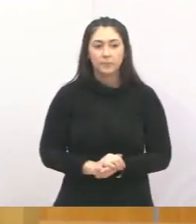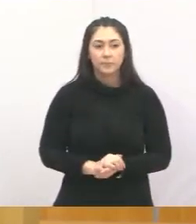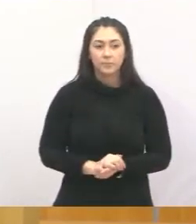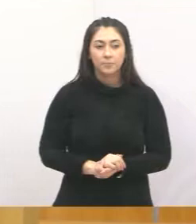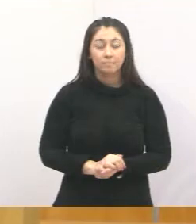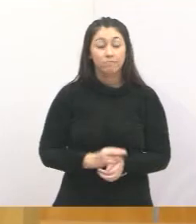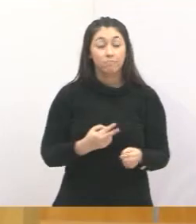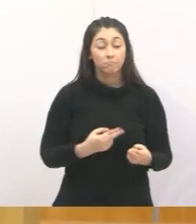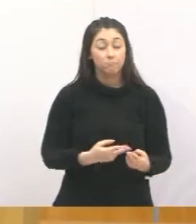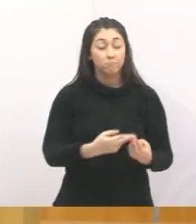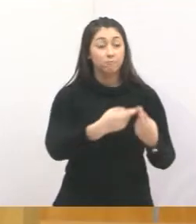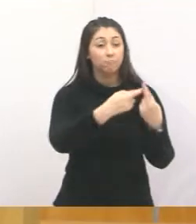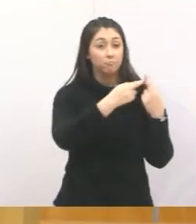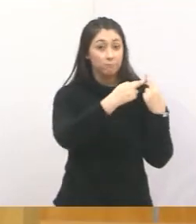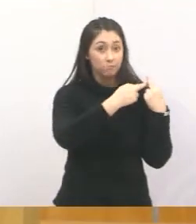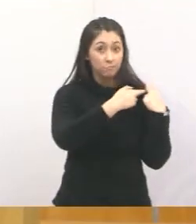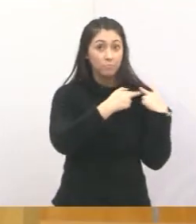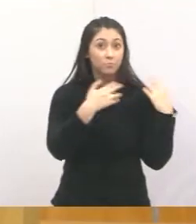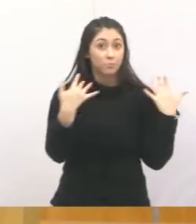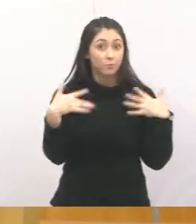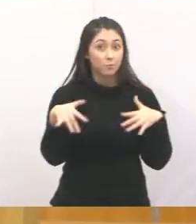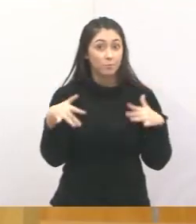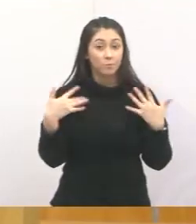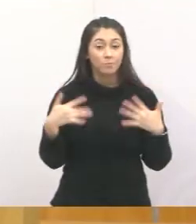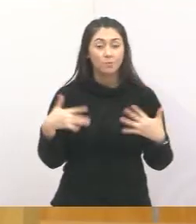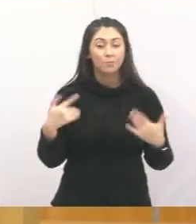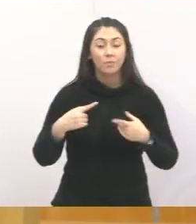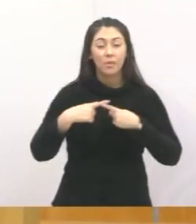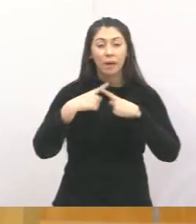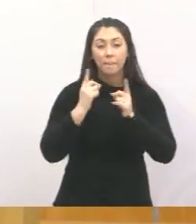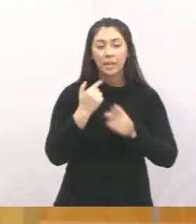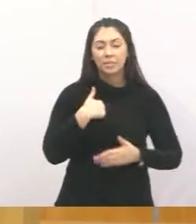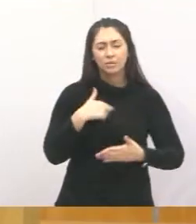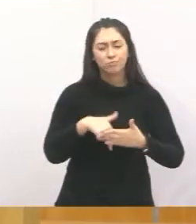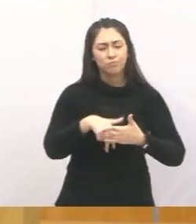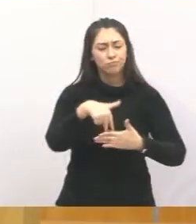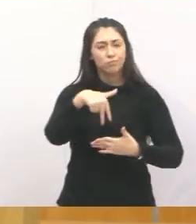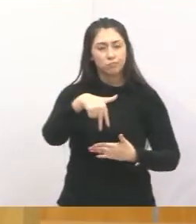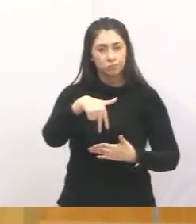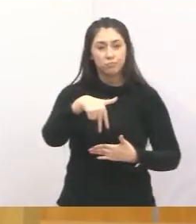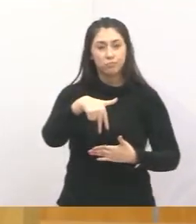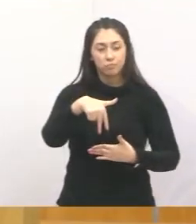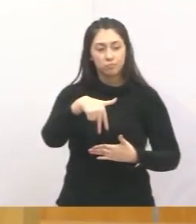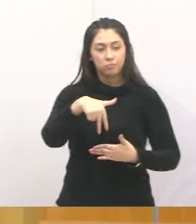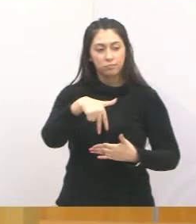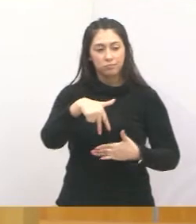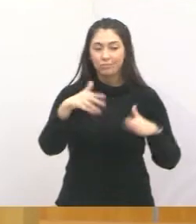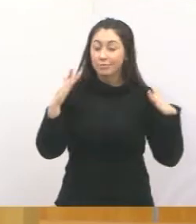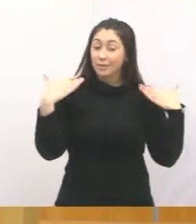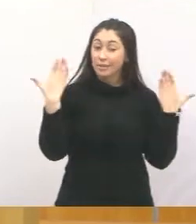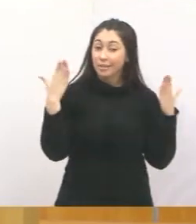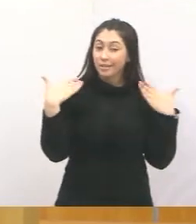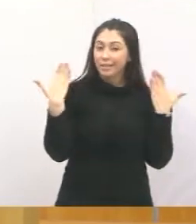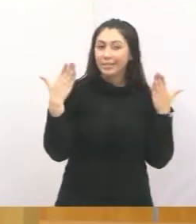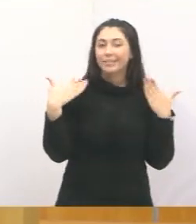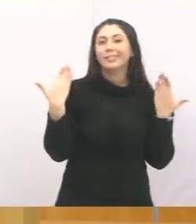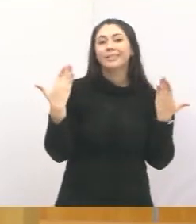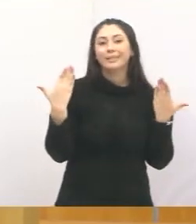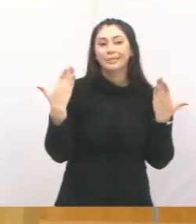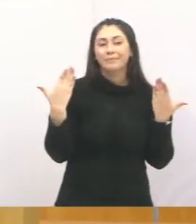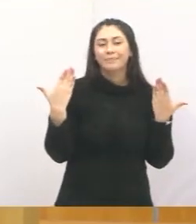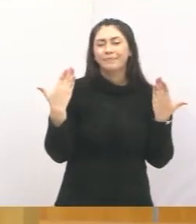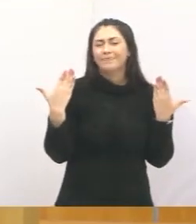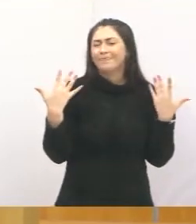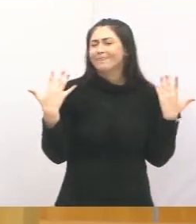É uma responsabilidade muito grande, mas eu subo nessa tribuna com uma alegria